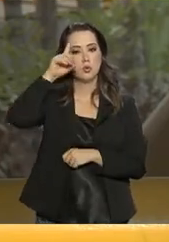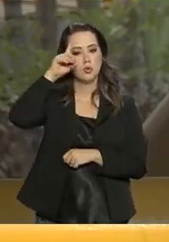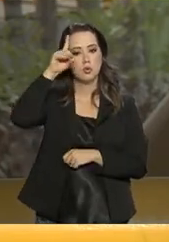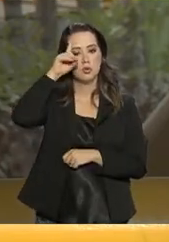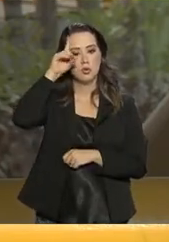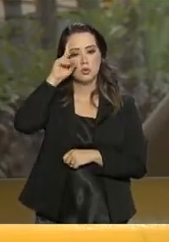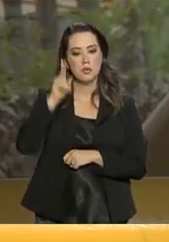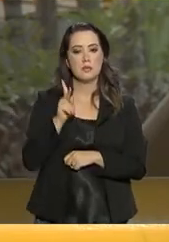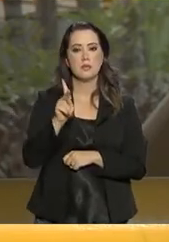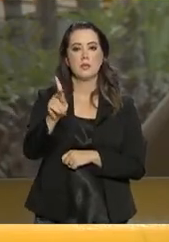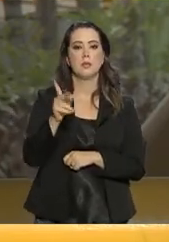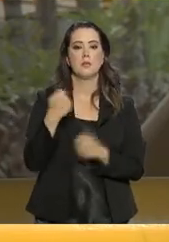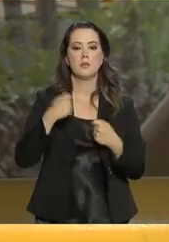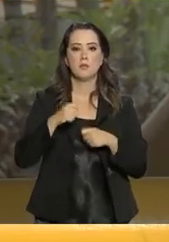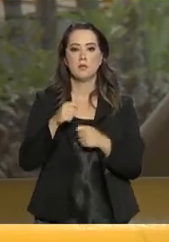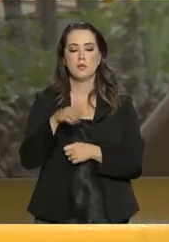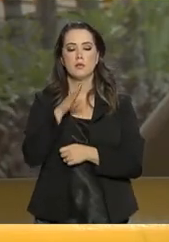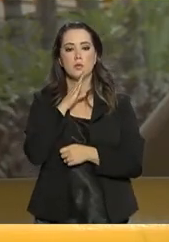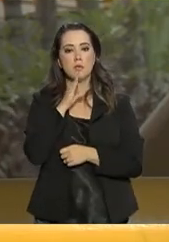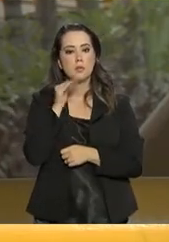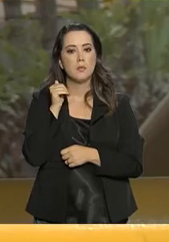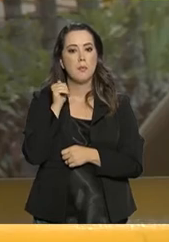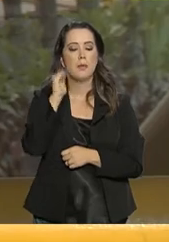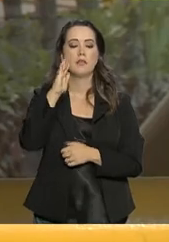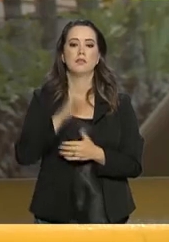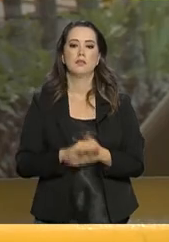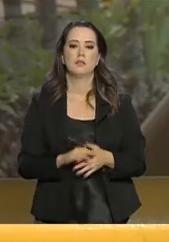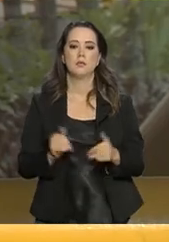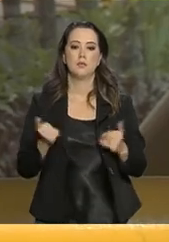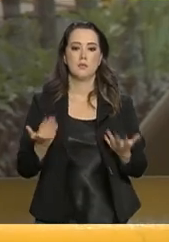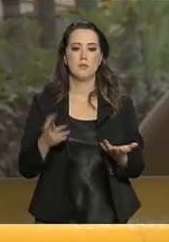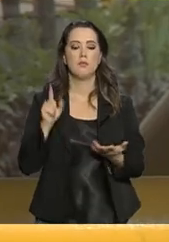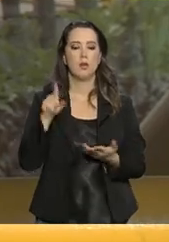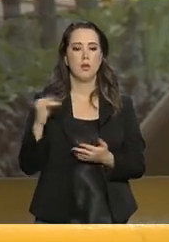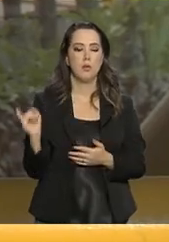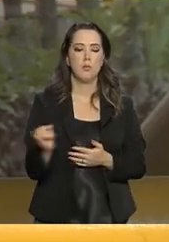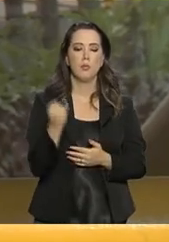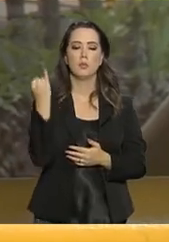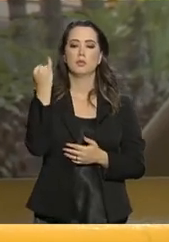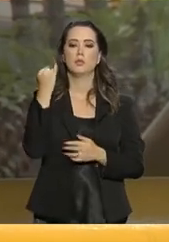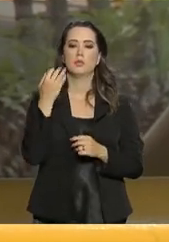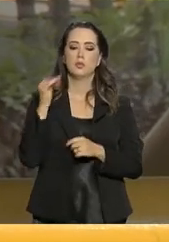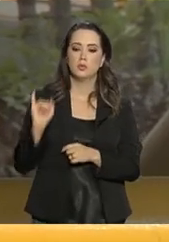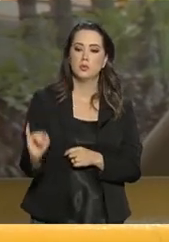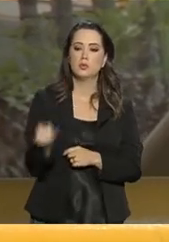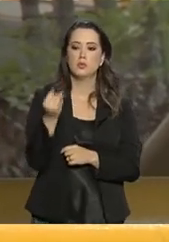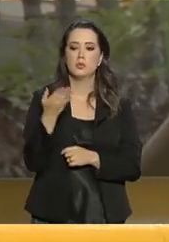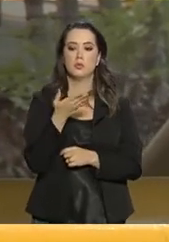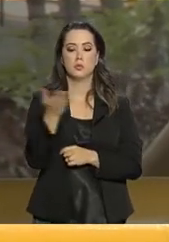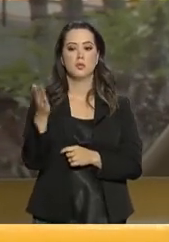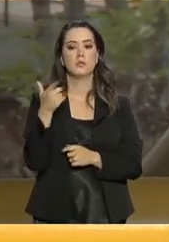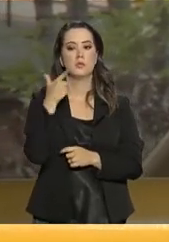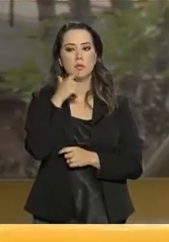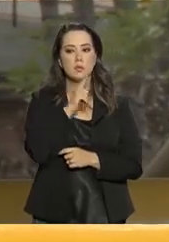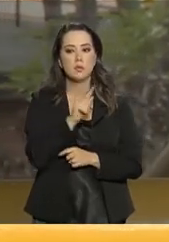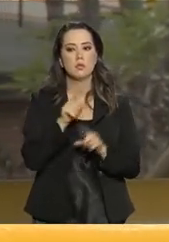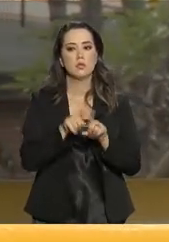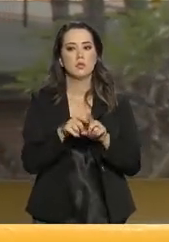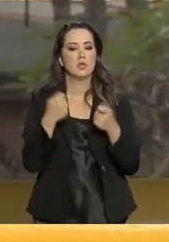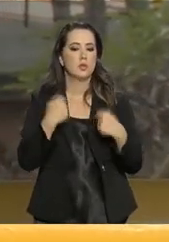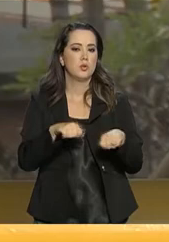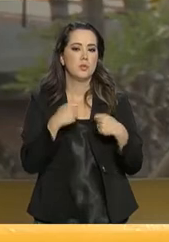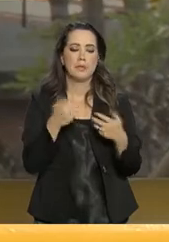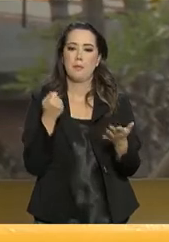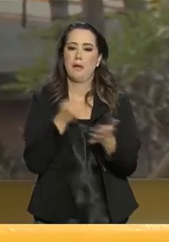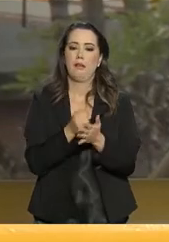todo momento você tem que estar atualizando seu conhecimento e é uma grande oportunidade para que você faça isso sem ter nenhum